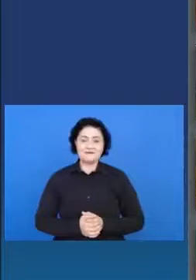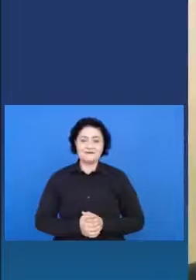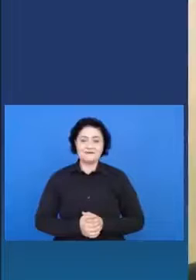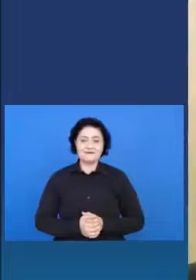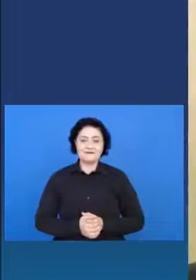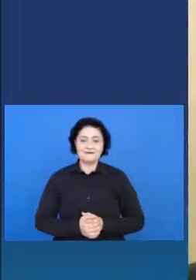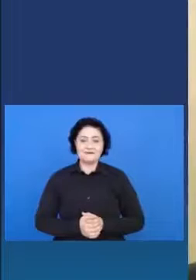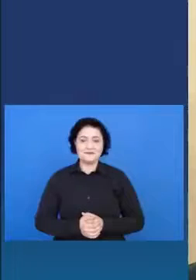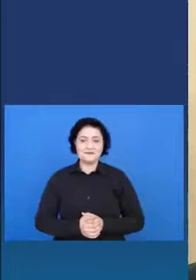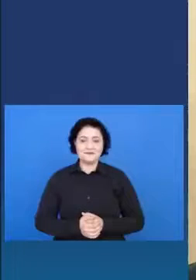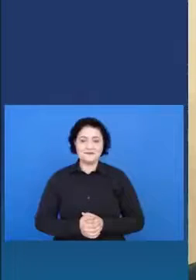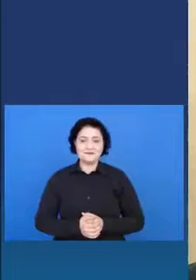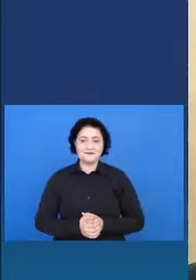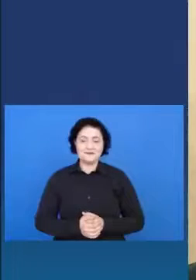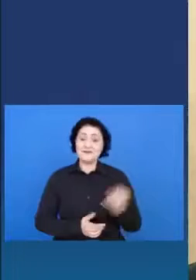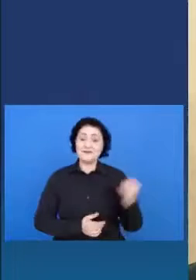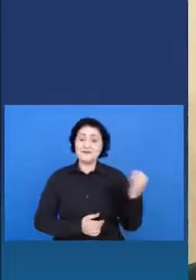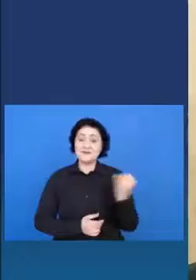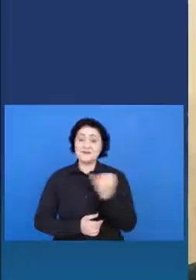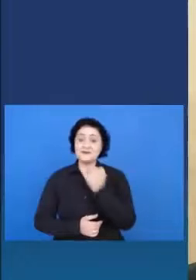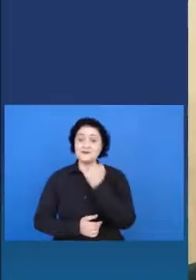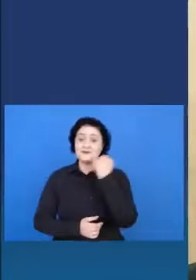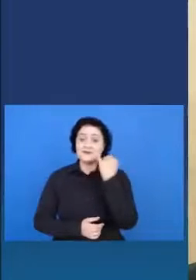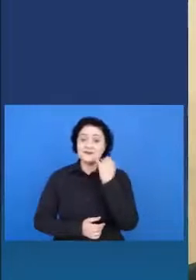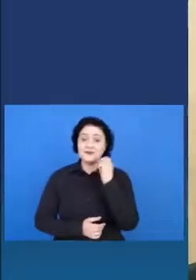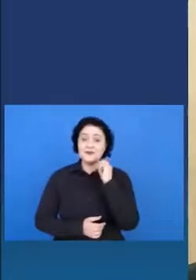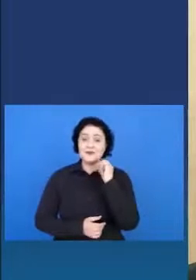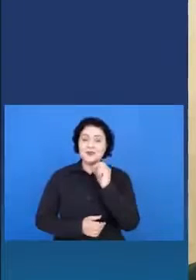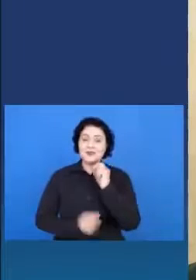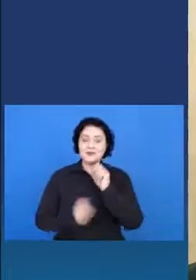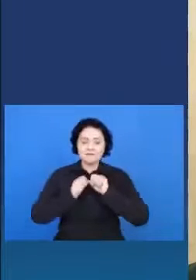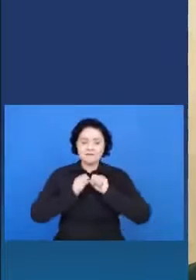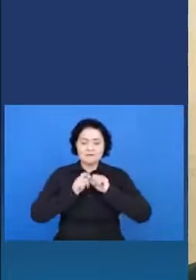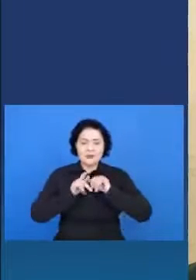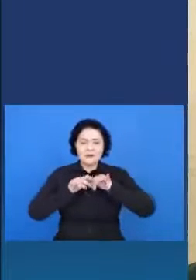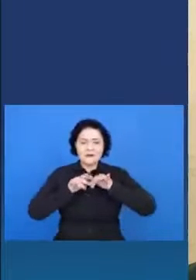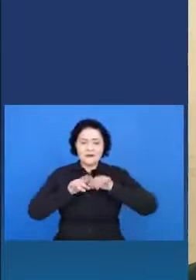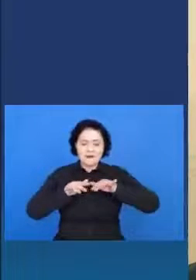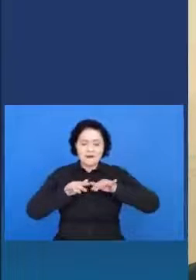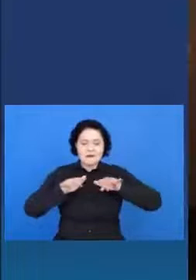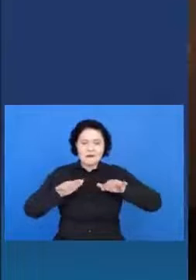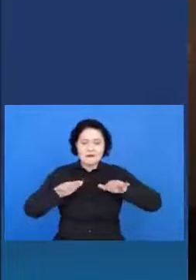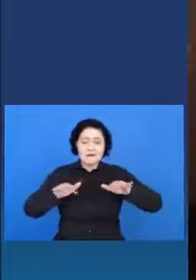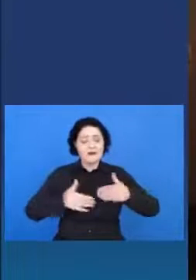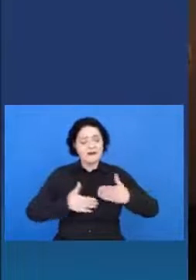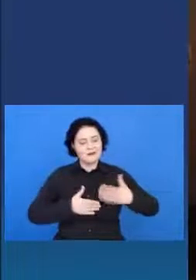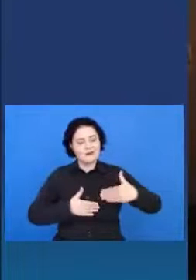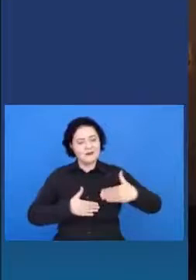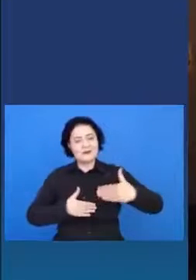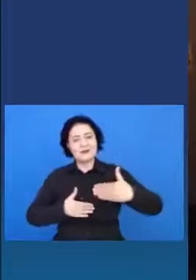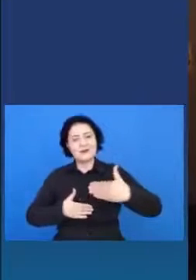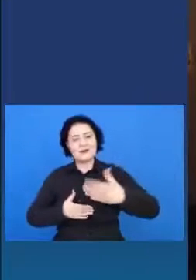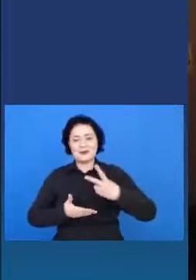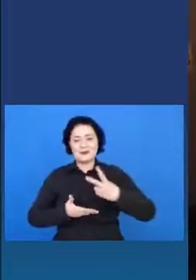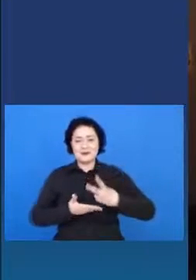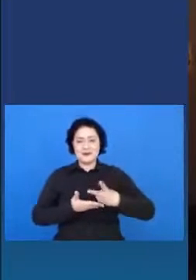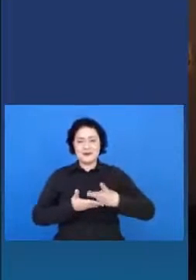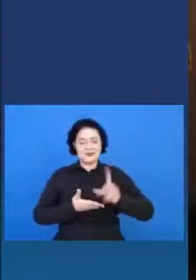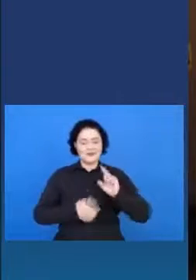e o importante é que a semeadura se fez e prossegue ininterrupta